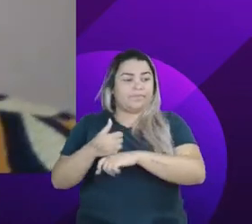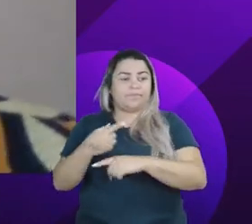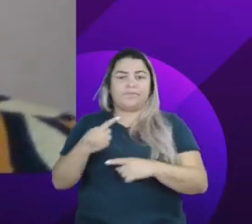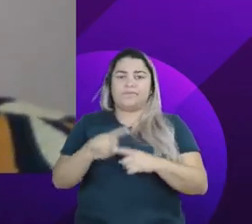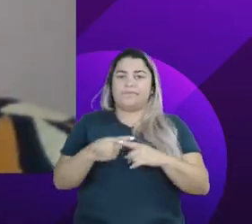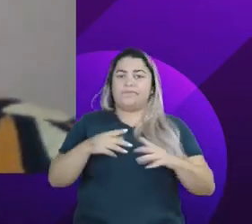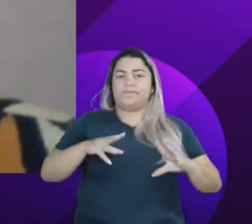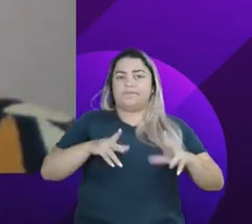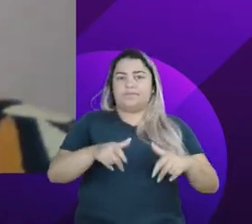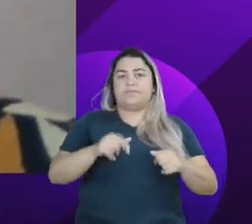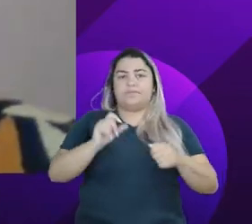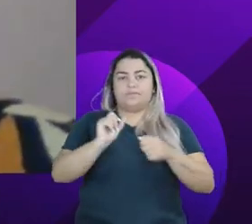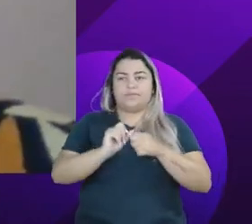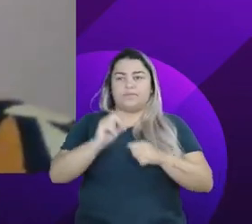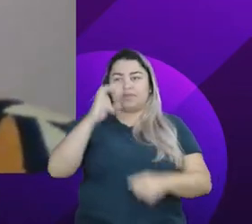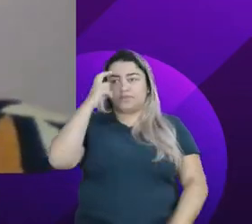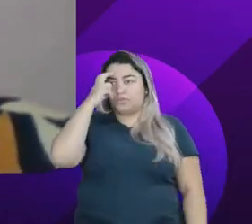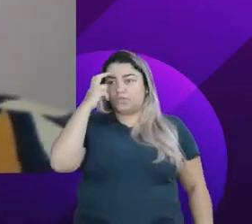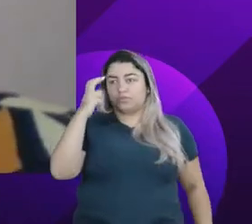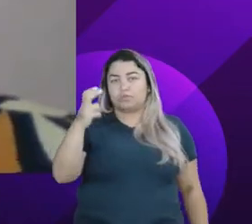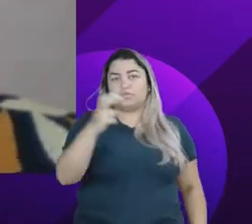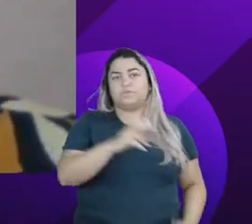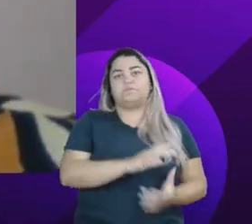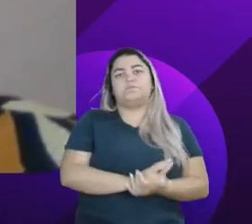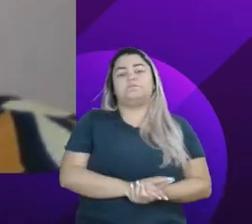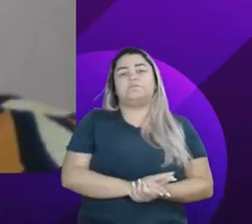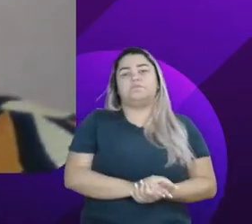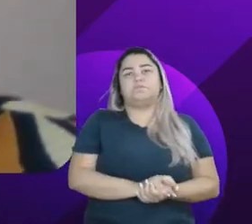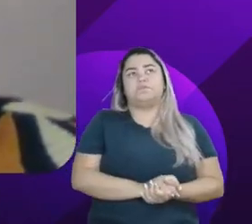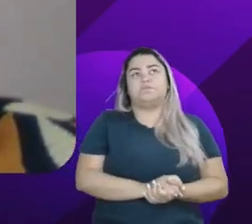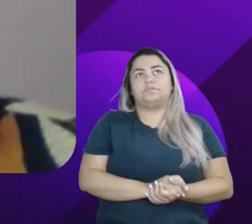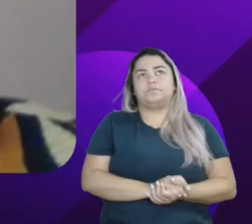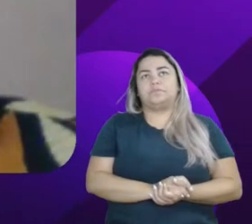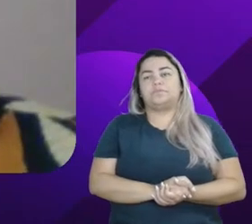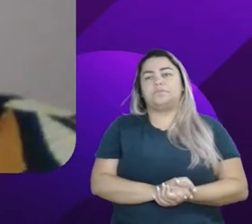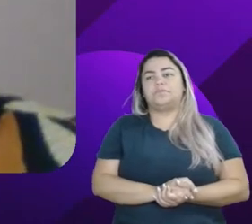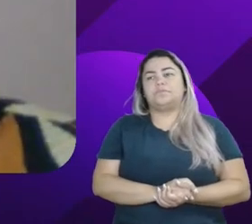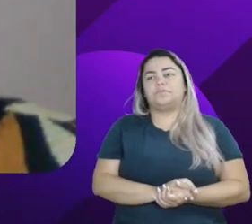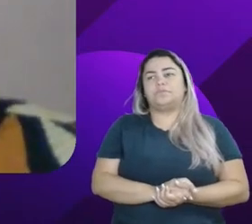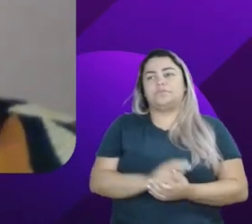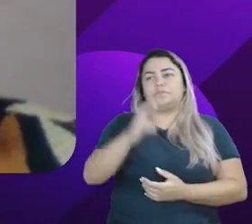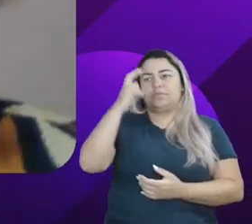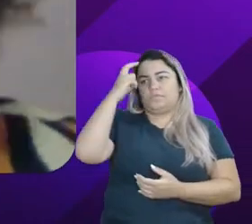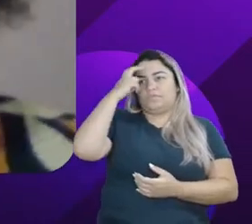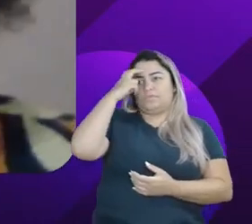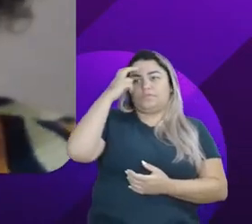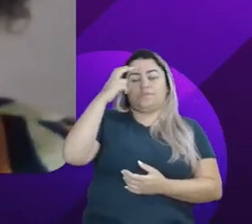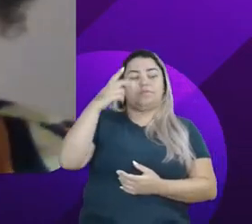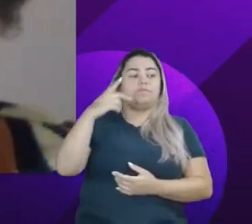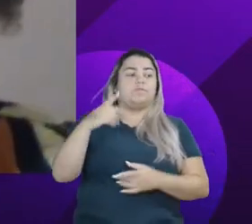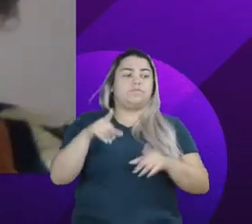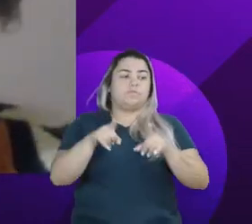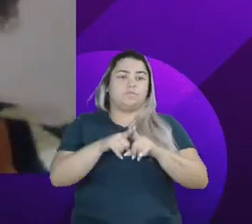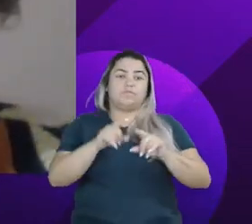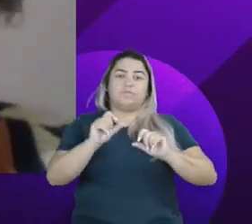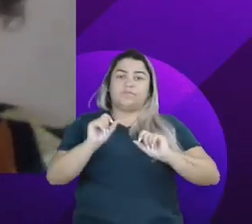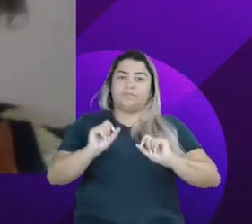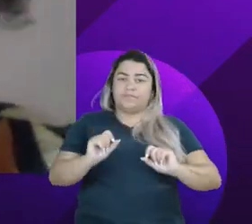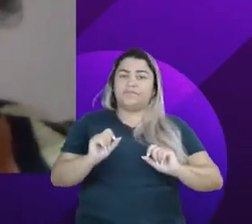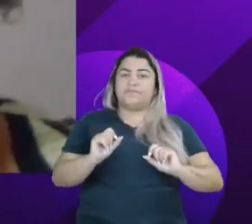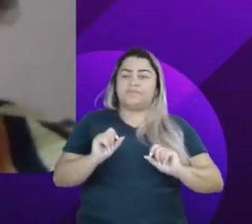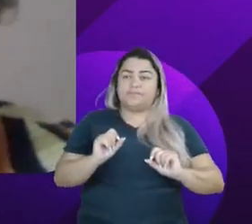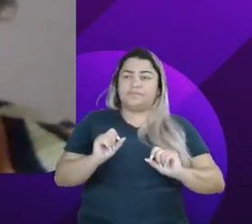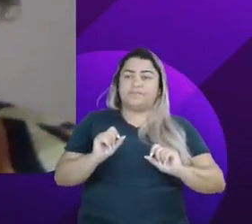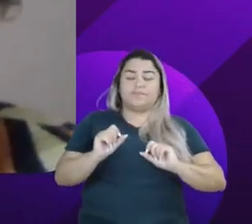que se faz é cultura, né? E a cultura, olhada nessa sua